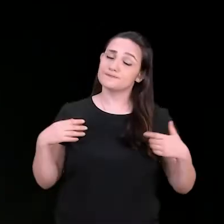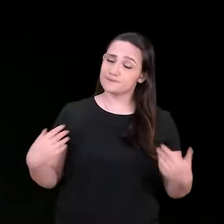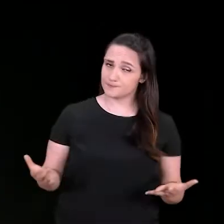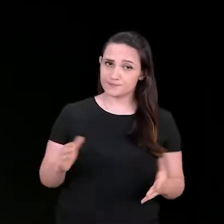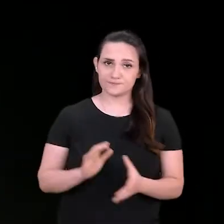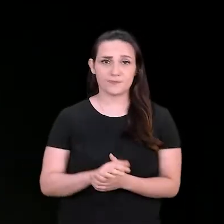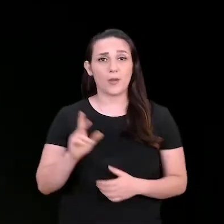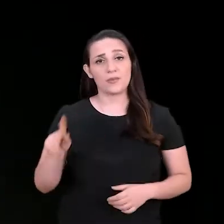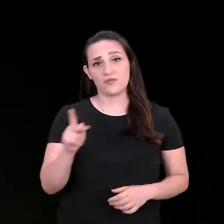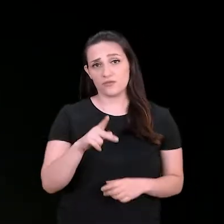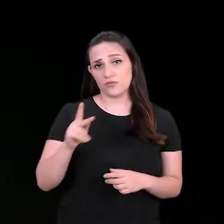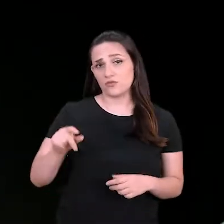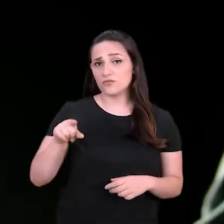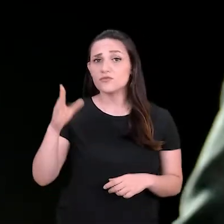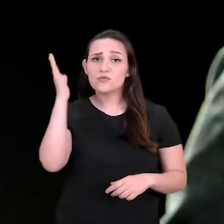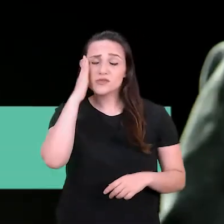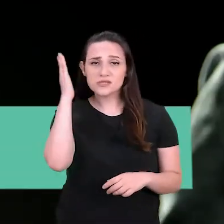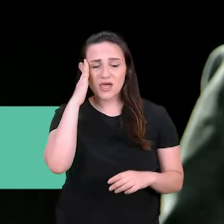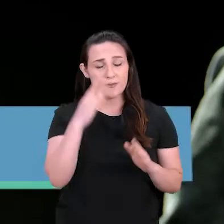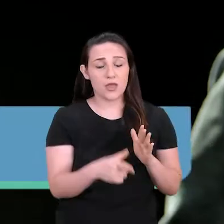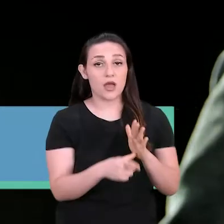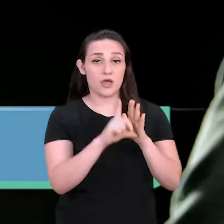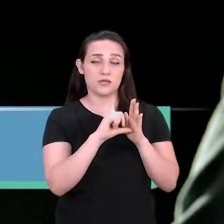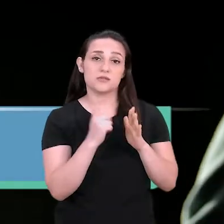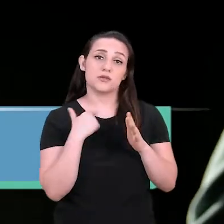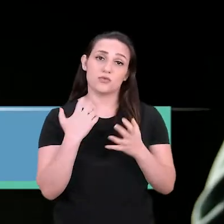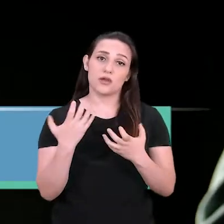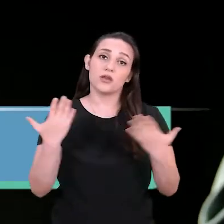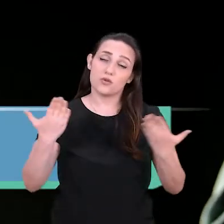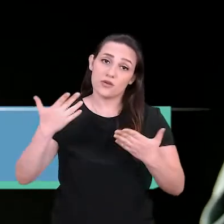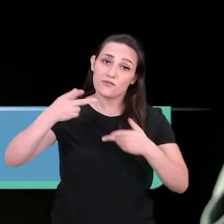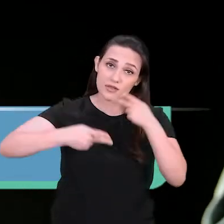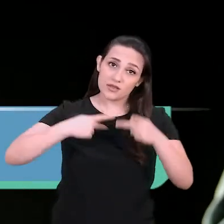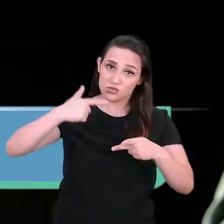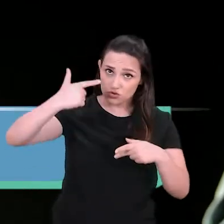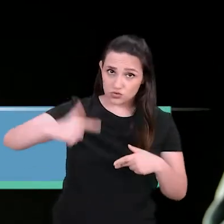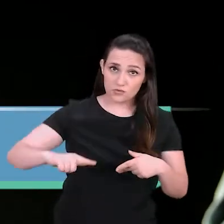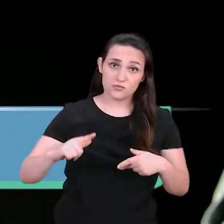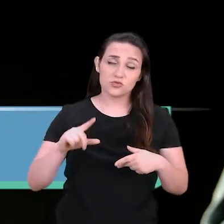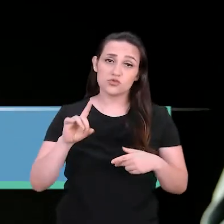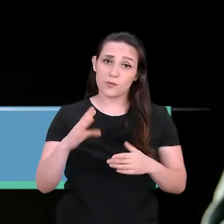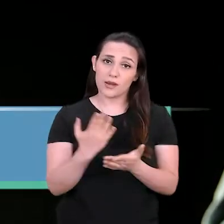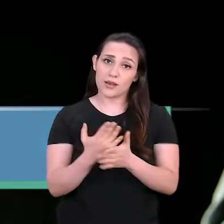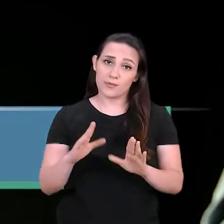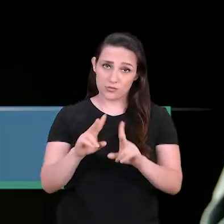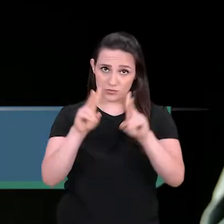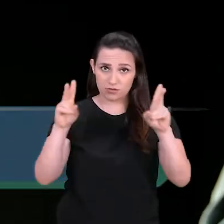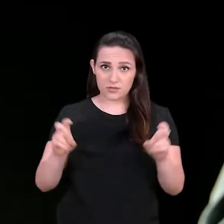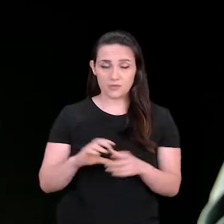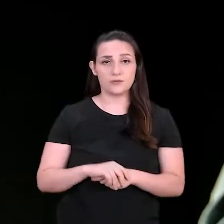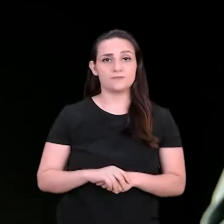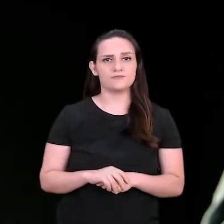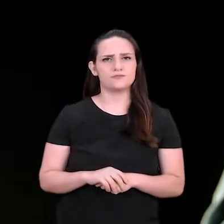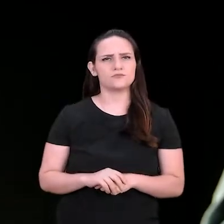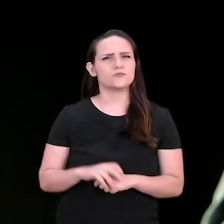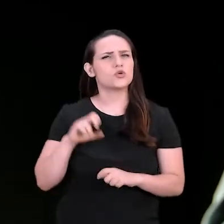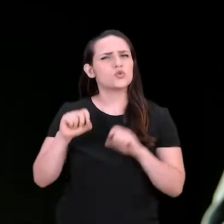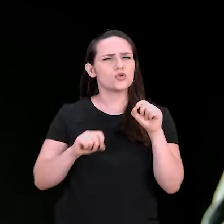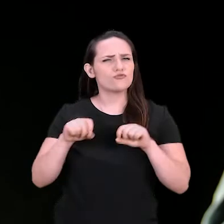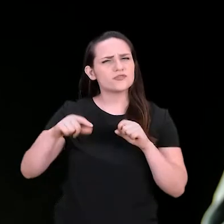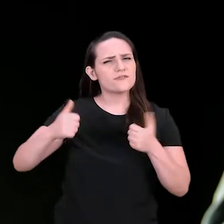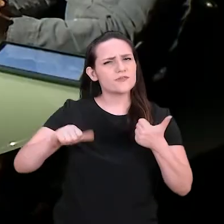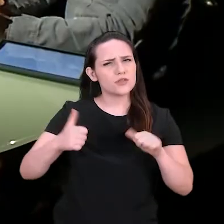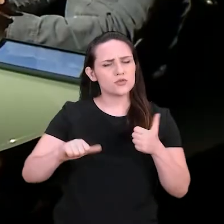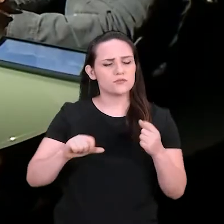Bom, professor, a gente até falou um pouco disso anteriormente, mas eu só gostaria de retomar para a gente encerrar o assunto. Do que o senhor